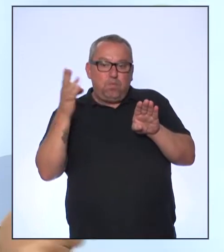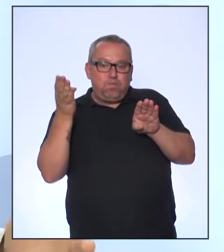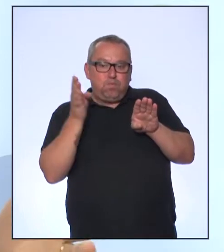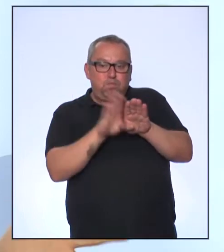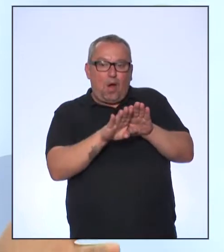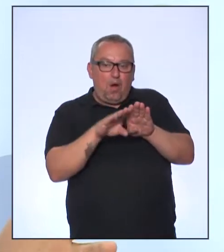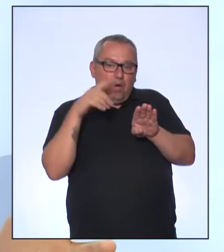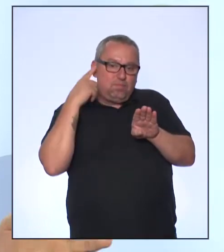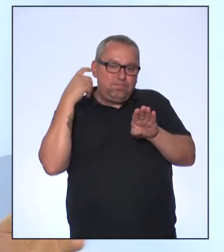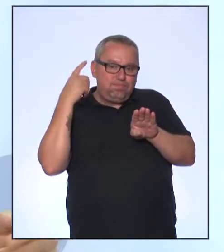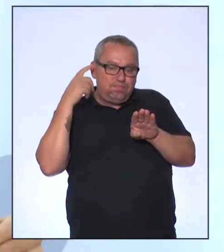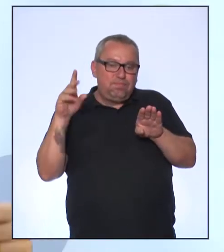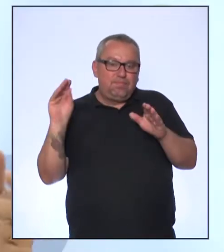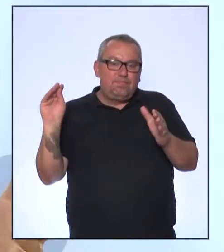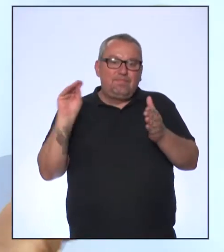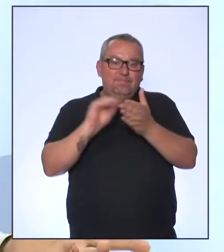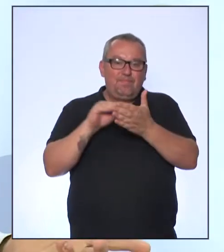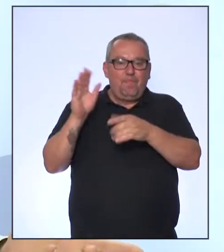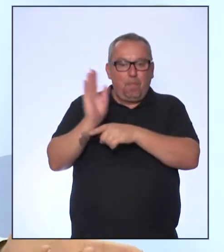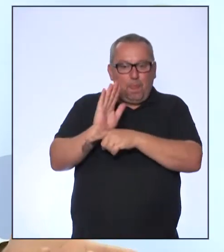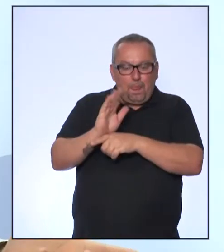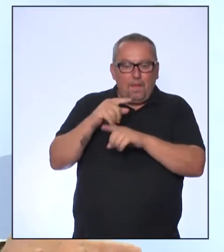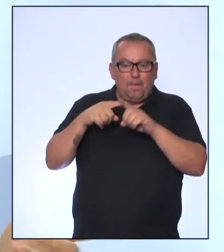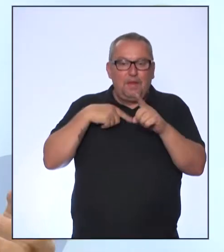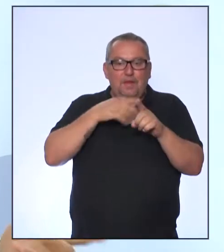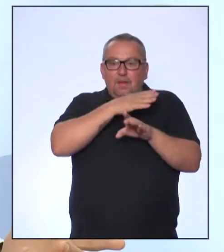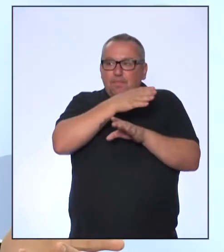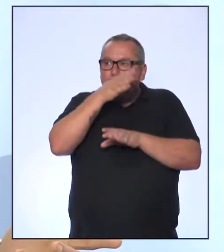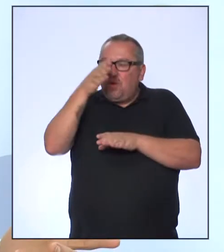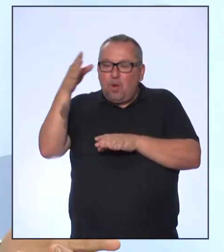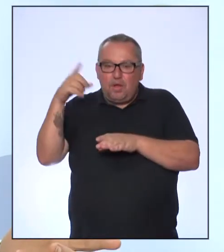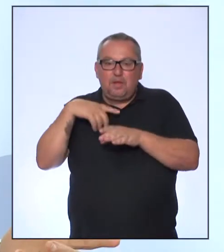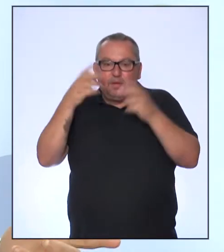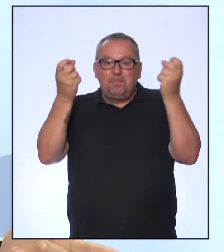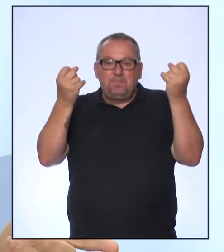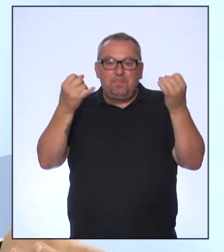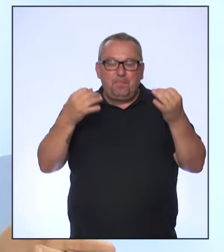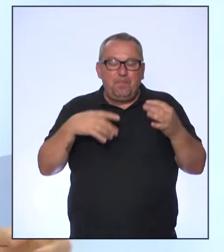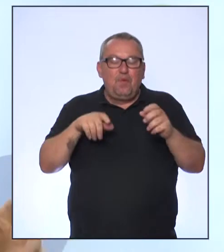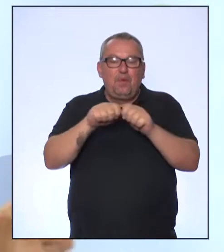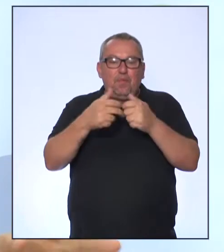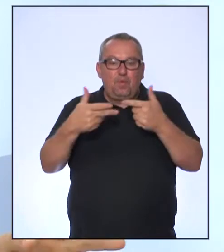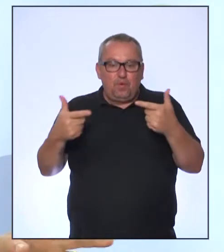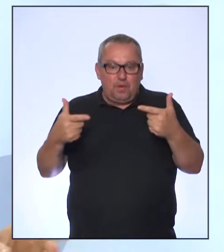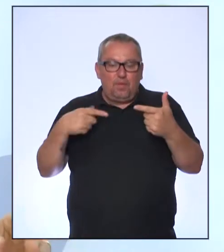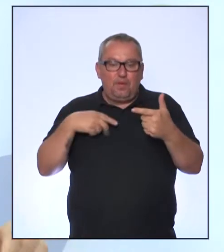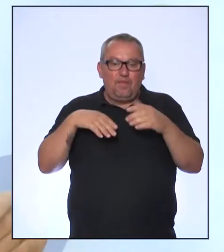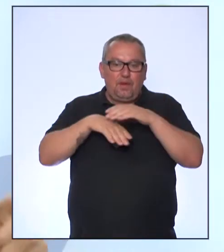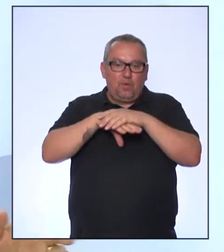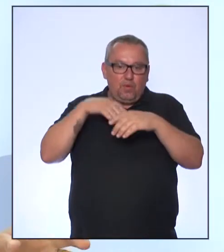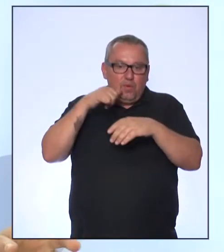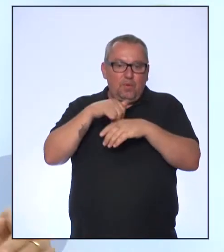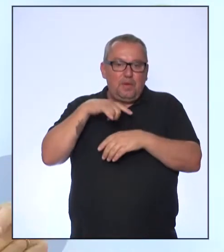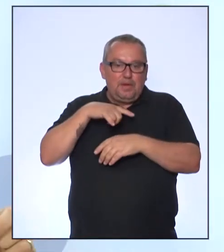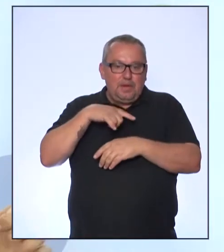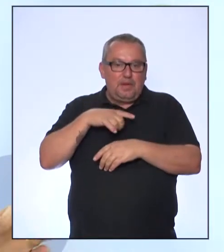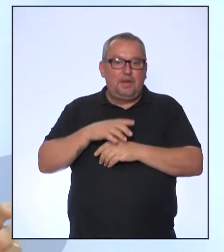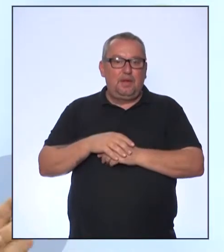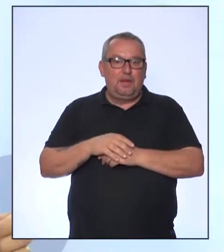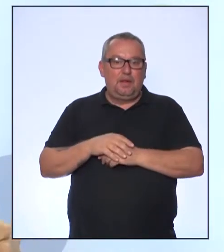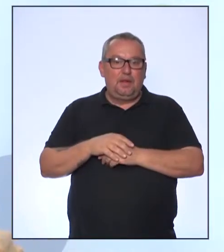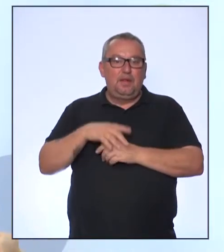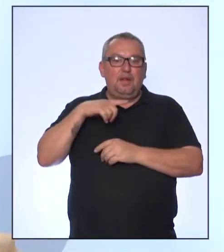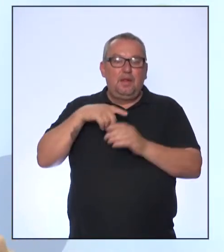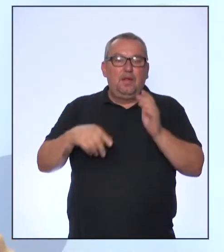áudio na sua produção. Mas você tem bibliotecas lá que contam com essa produção de áudio. Você pega o YouTube mesmo, tem lá a biblioteca de áudio, que